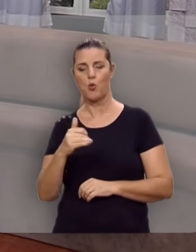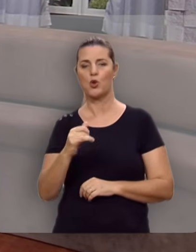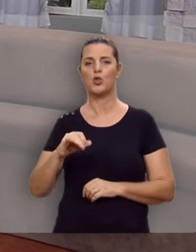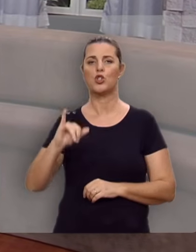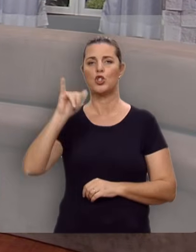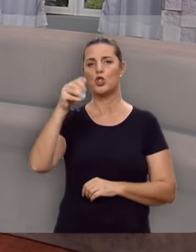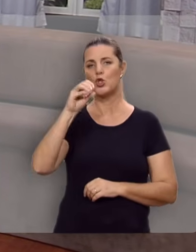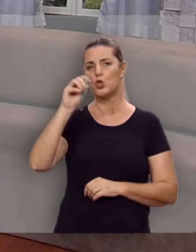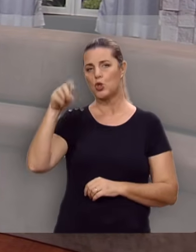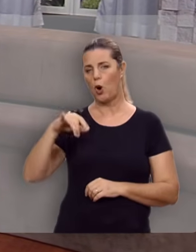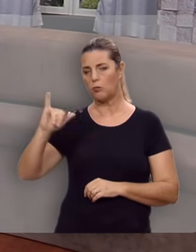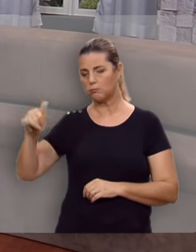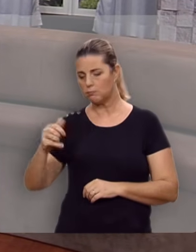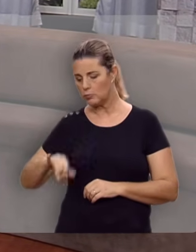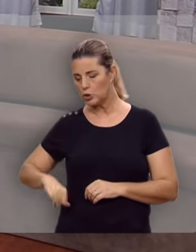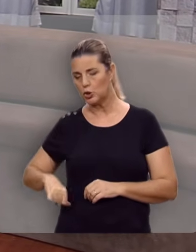Jó.